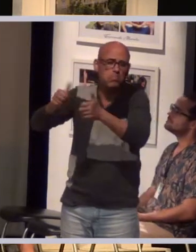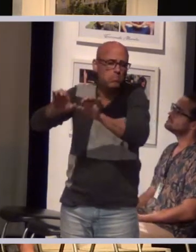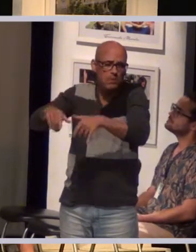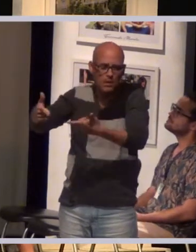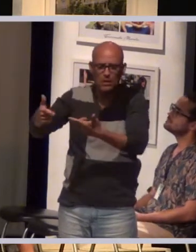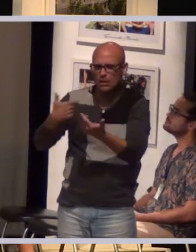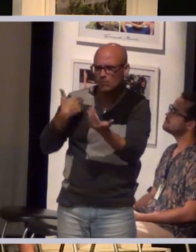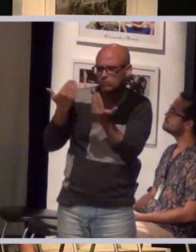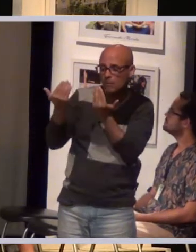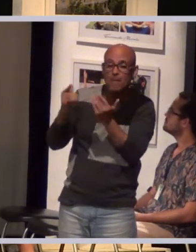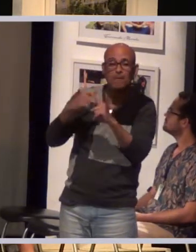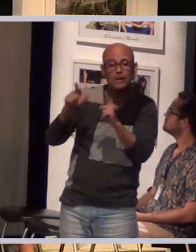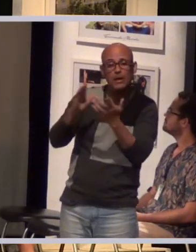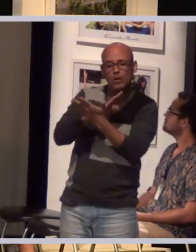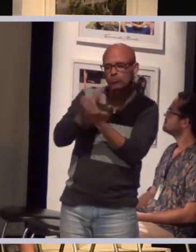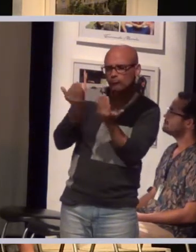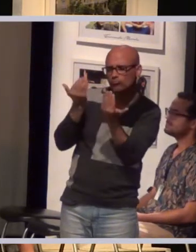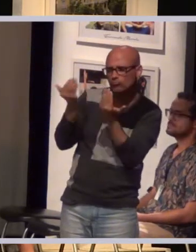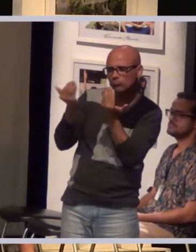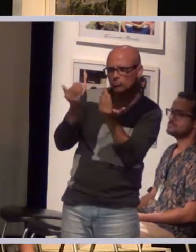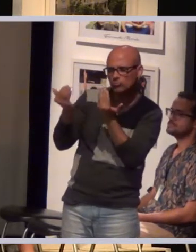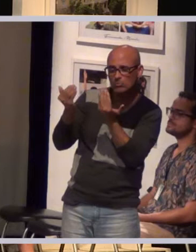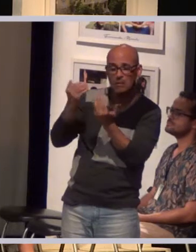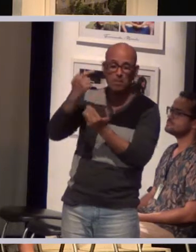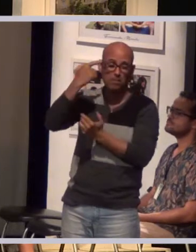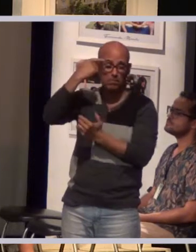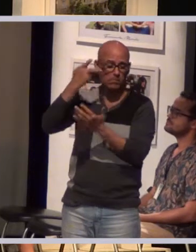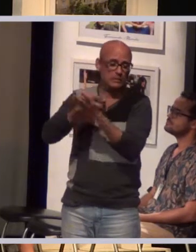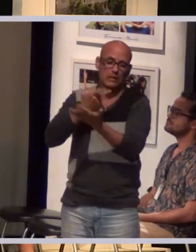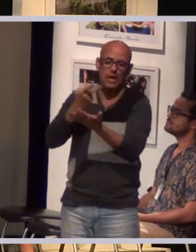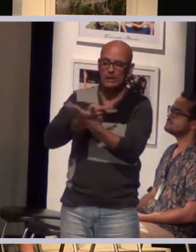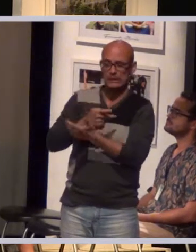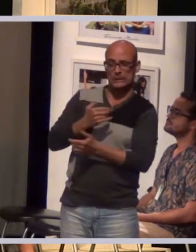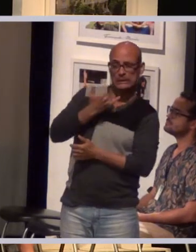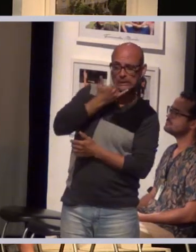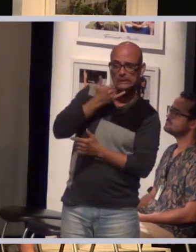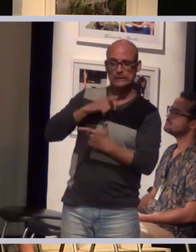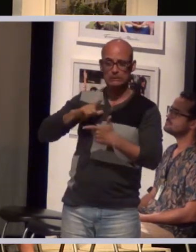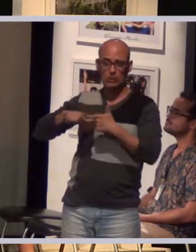observar e tal, a gente, às vezes, tira essas conclusões,